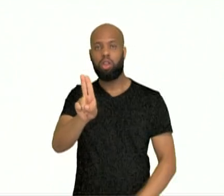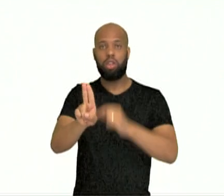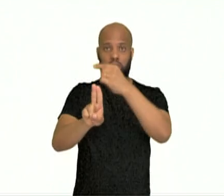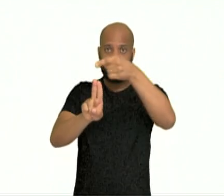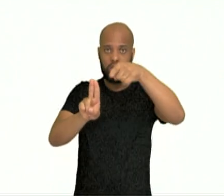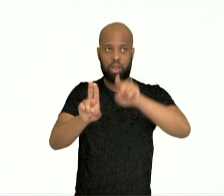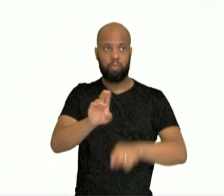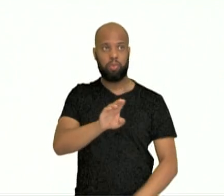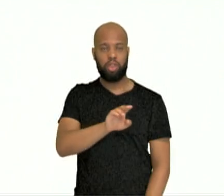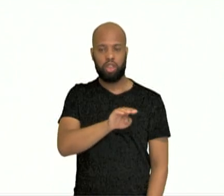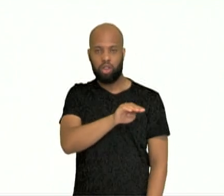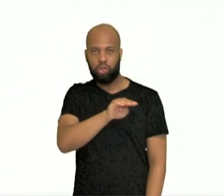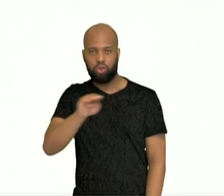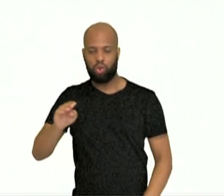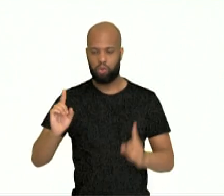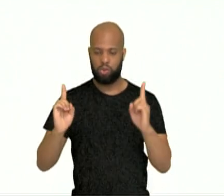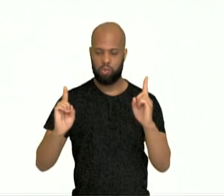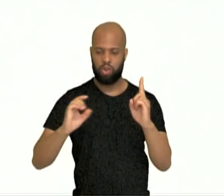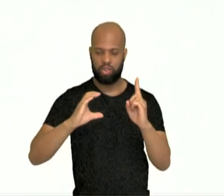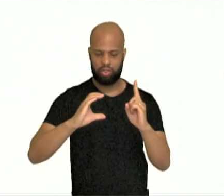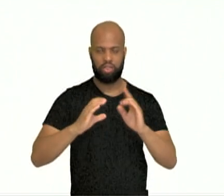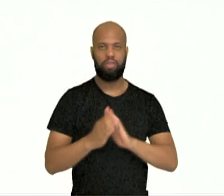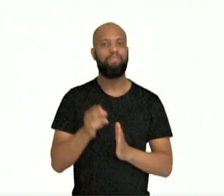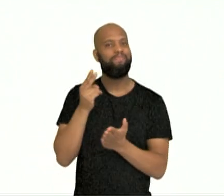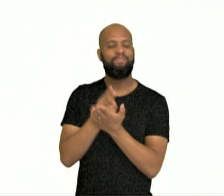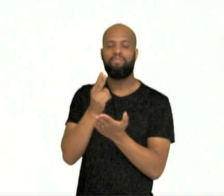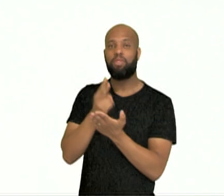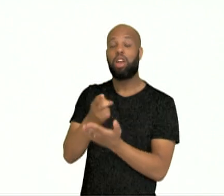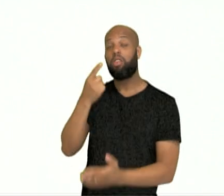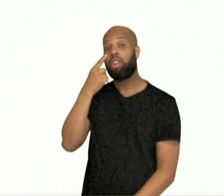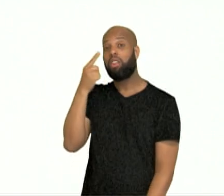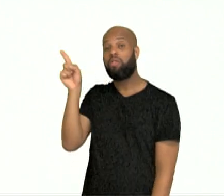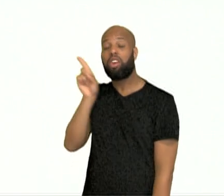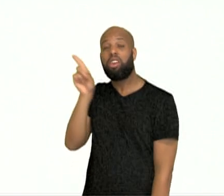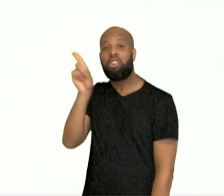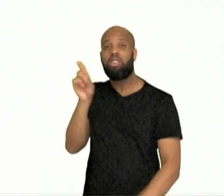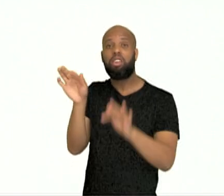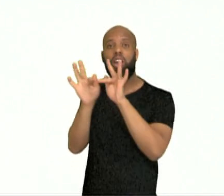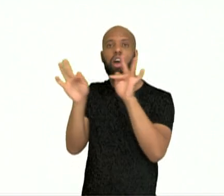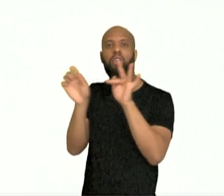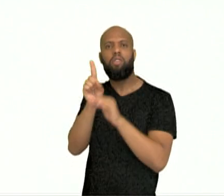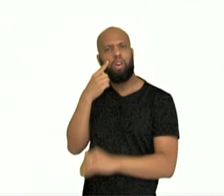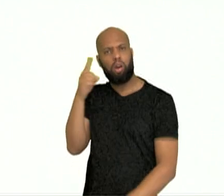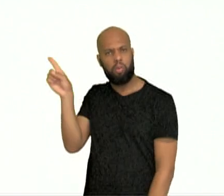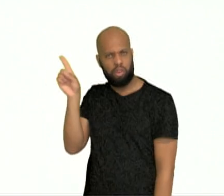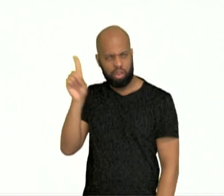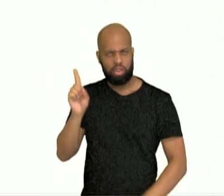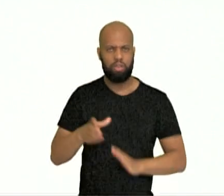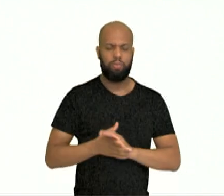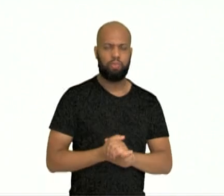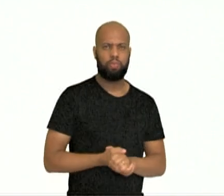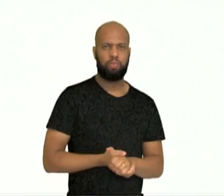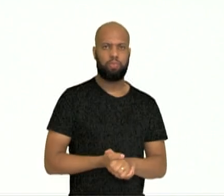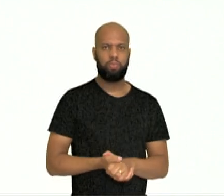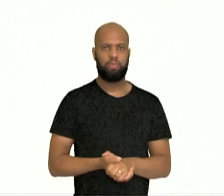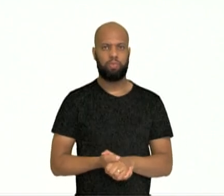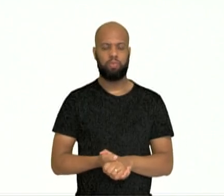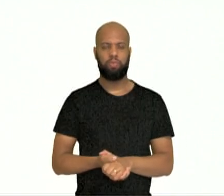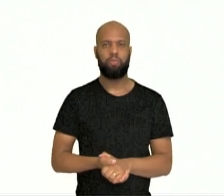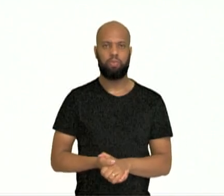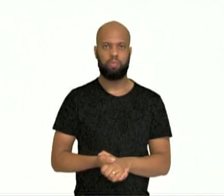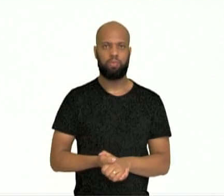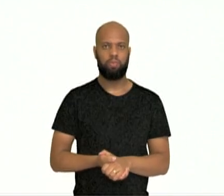resolver os exercícios, as atividades. Tá? O período sempre vai ser o quê? Vai ser 2π dividindo